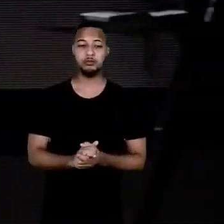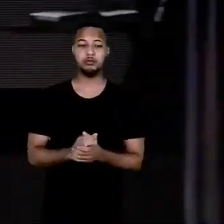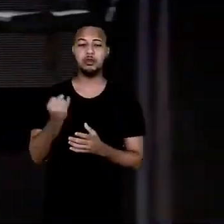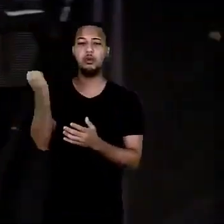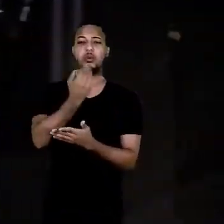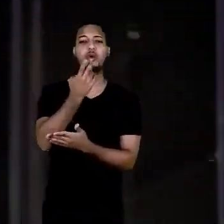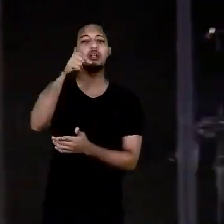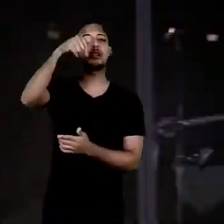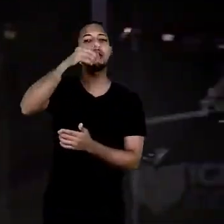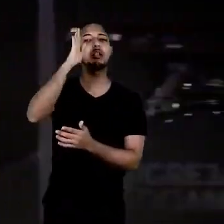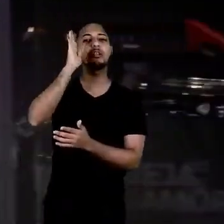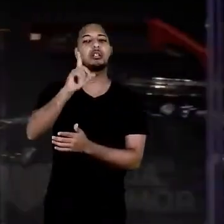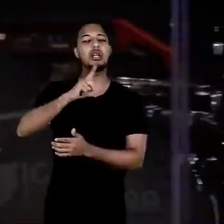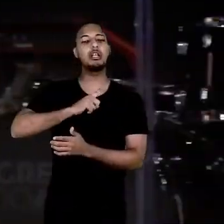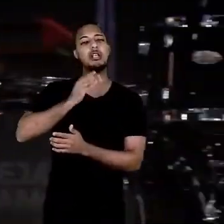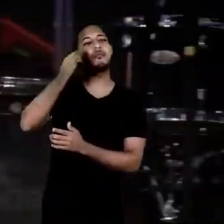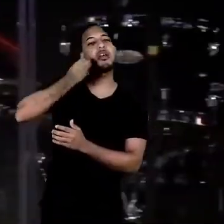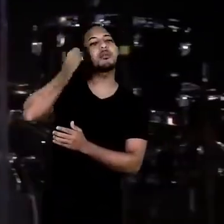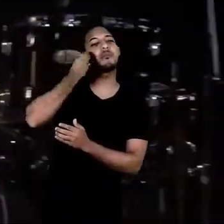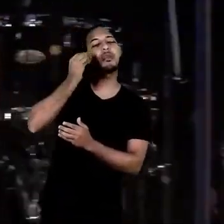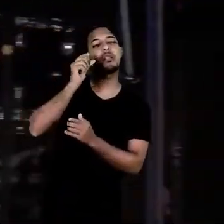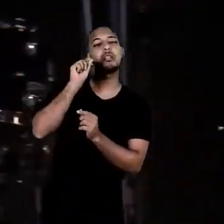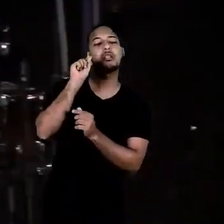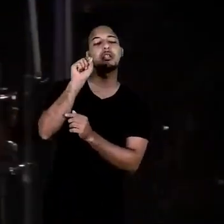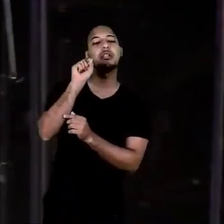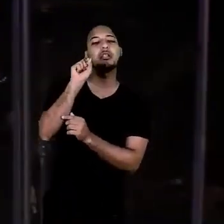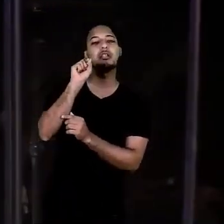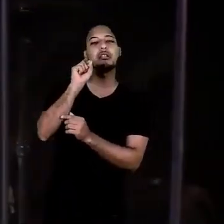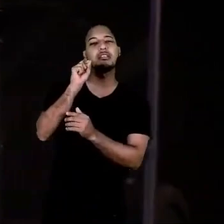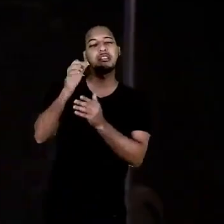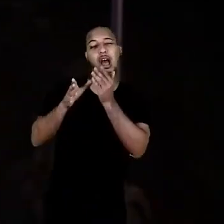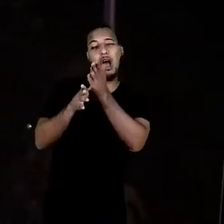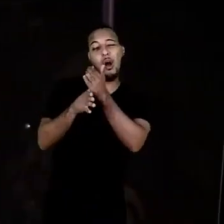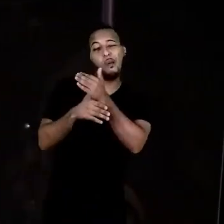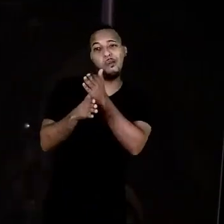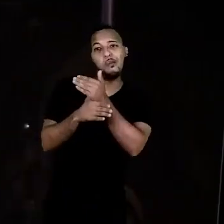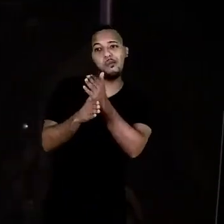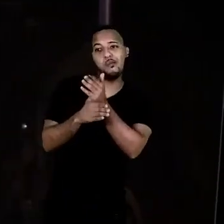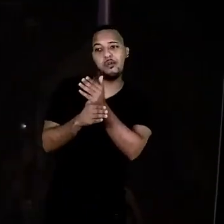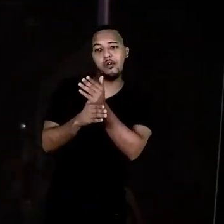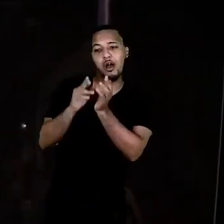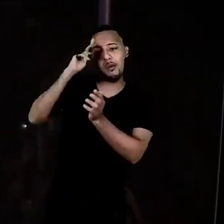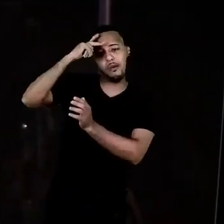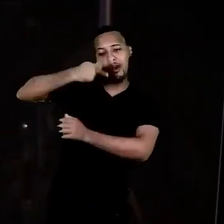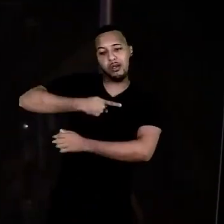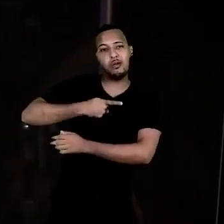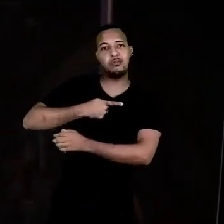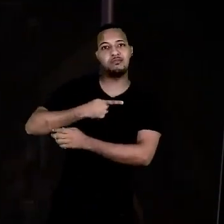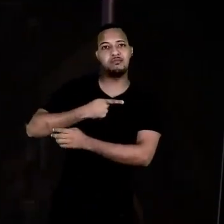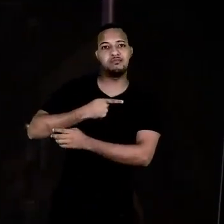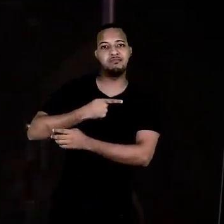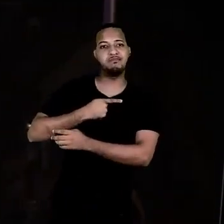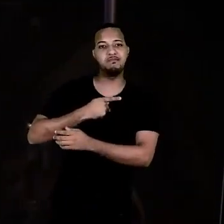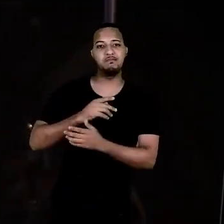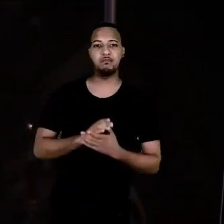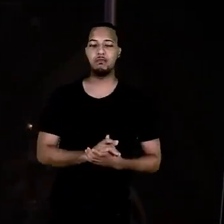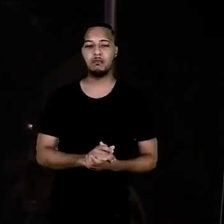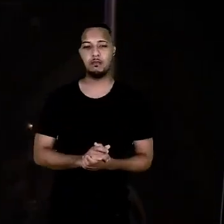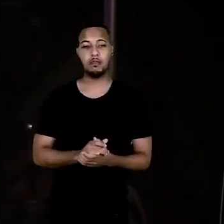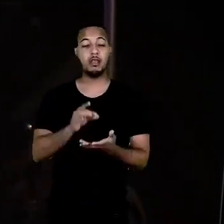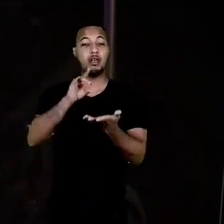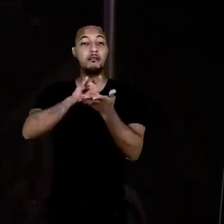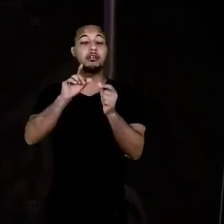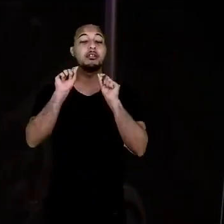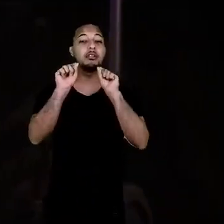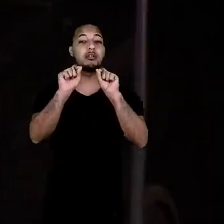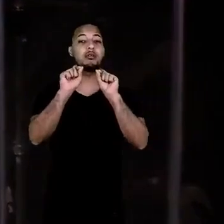Quantos aqui já passaram pela experiência de estarem perdidos na sua própria vida? A